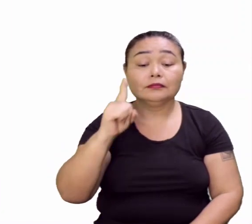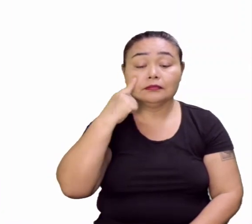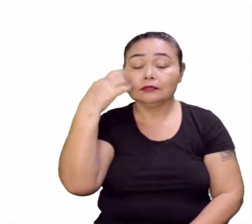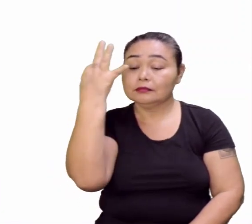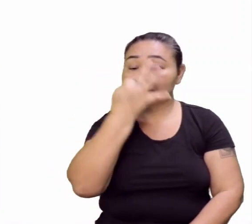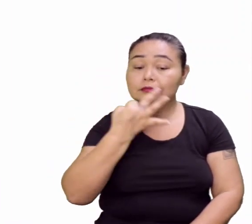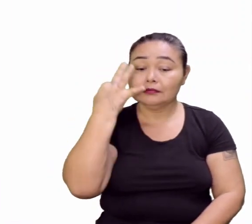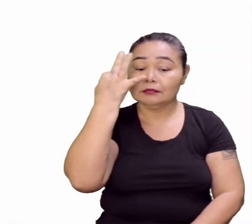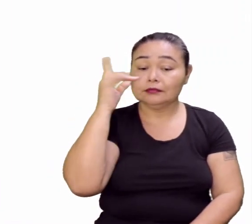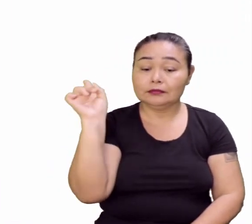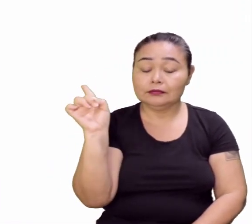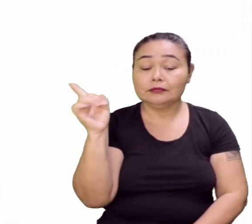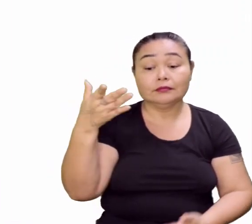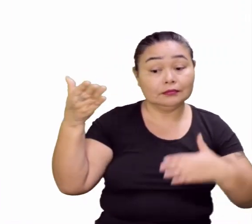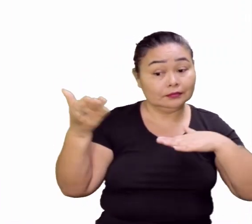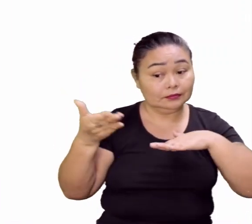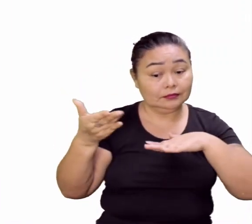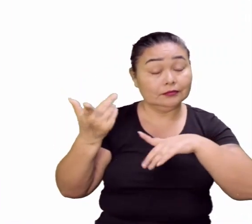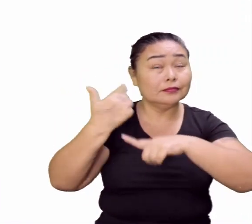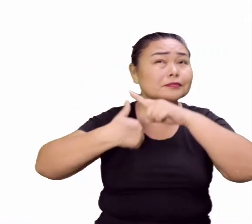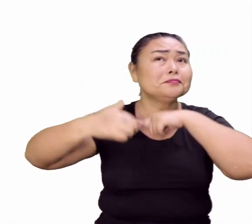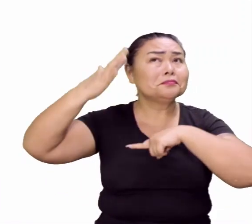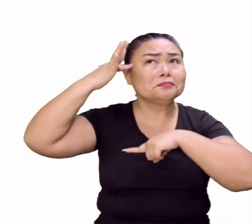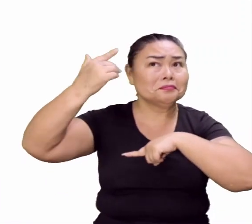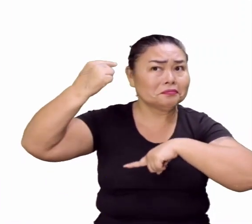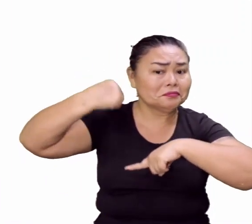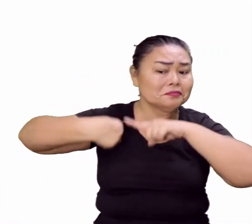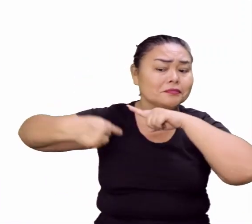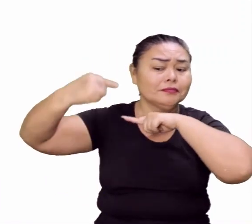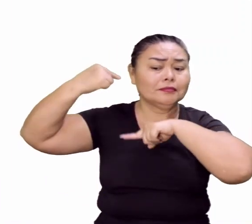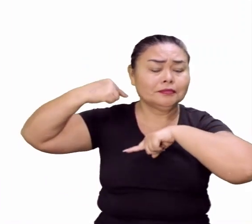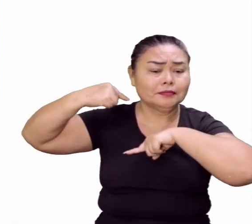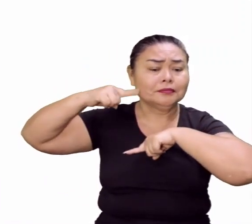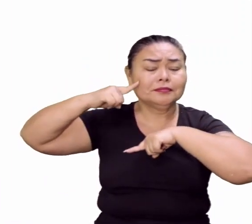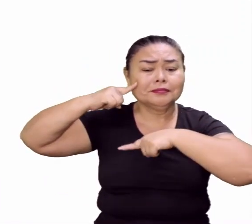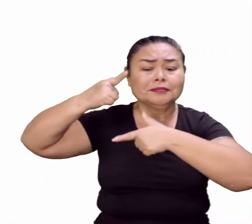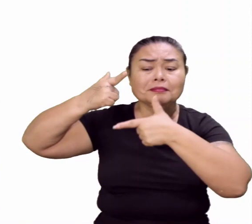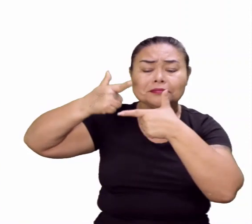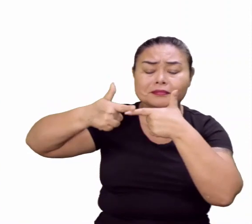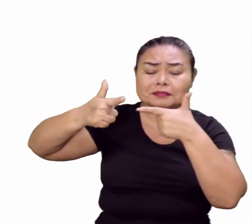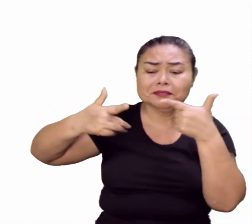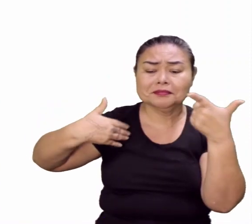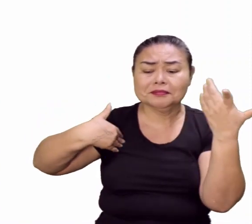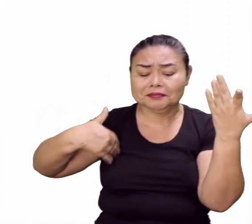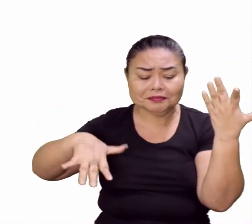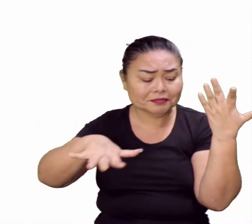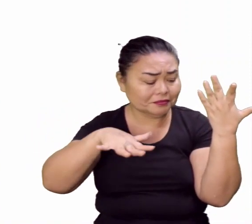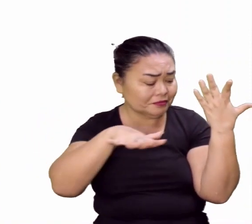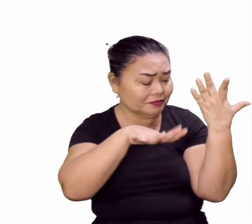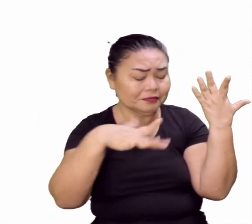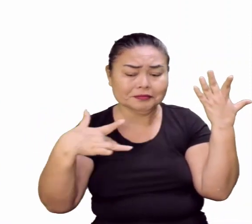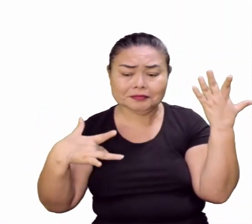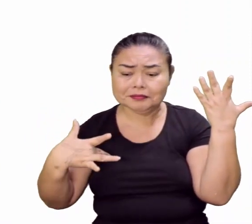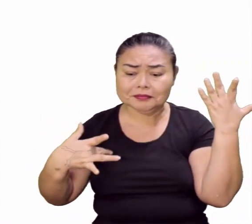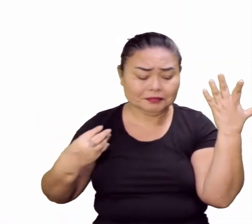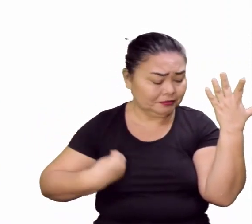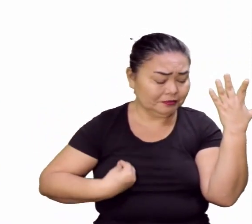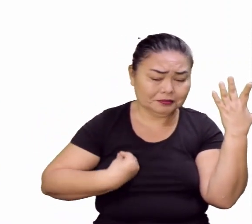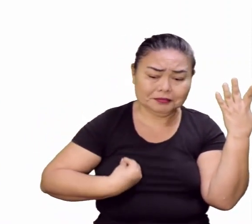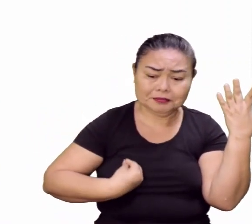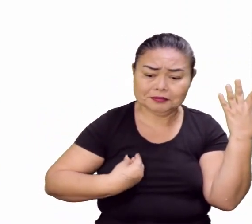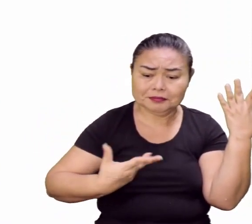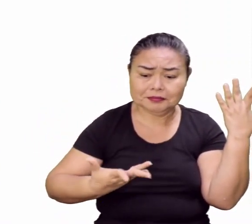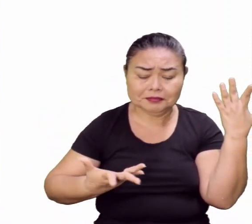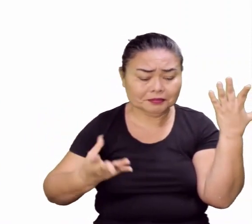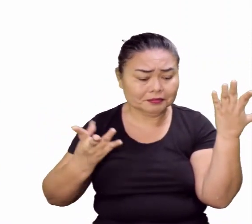linda de Londres. Londres atual, né? Isso, agora imagine na época. Exatamente. As questões sanitárias lá eram absurdas. Muito bem. Não é isso? A questão de